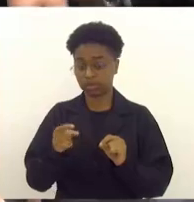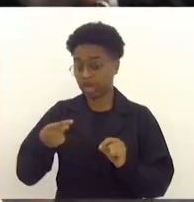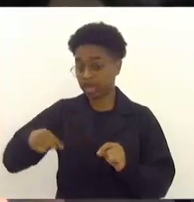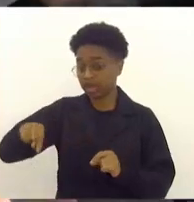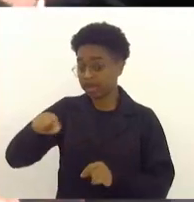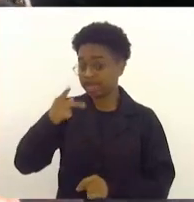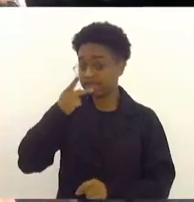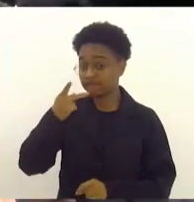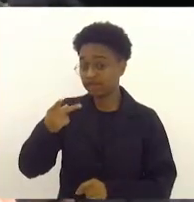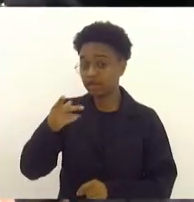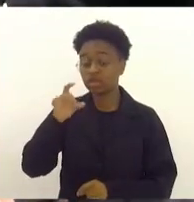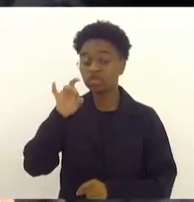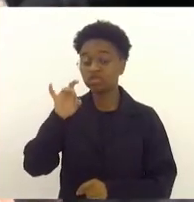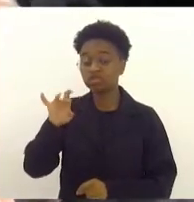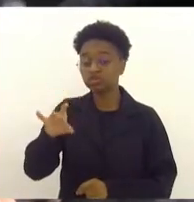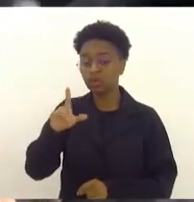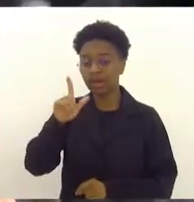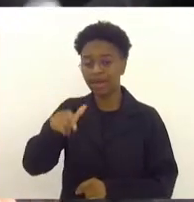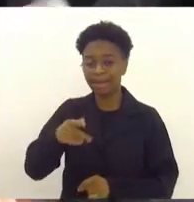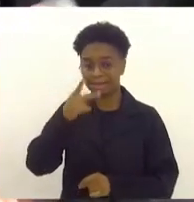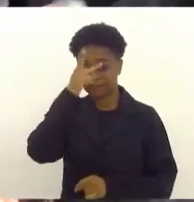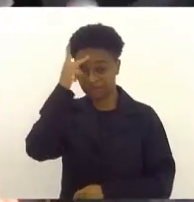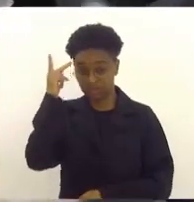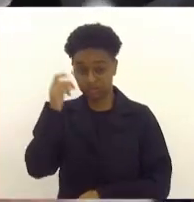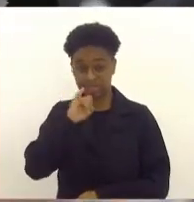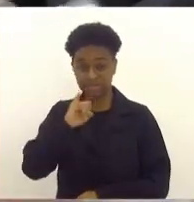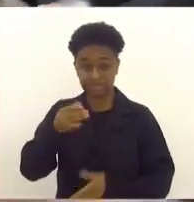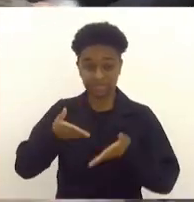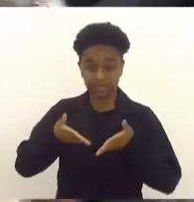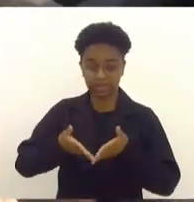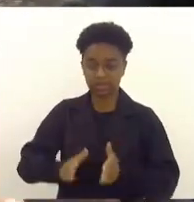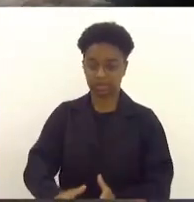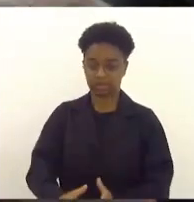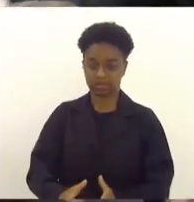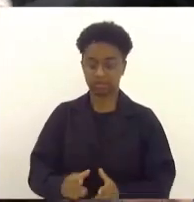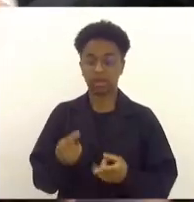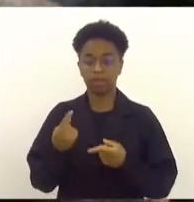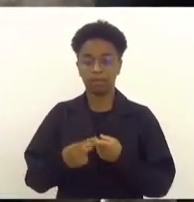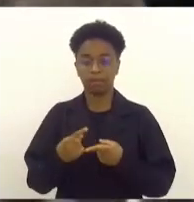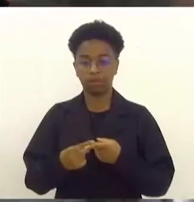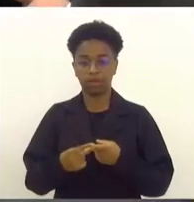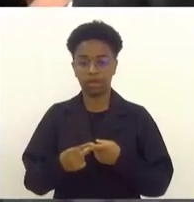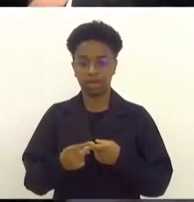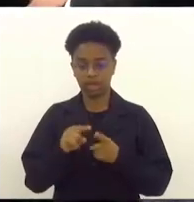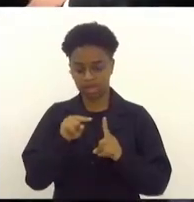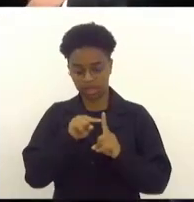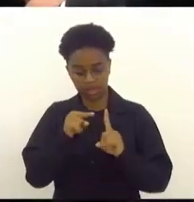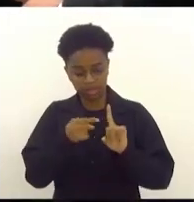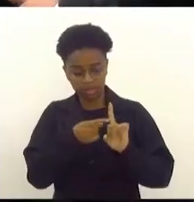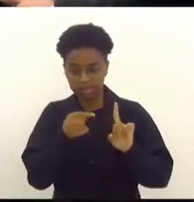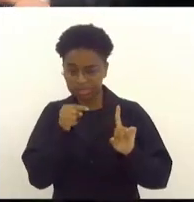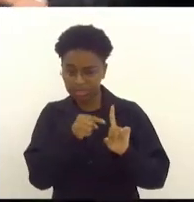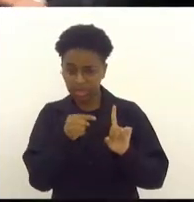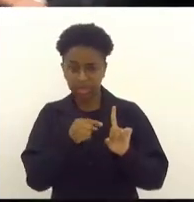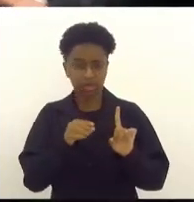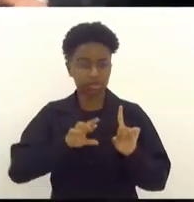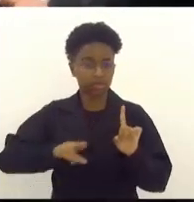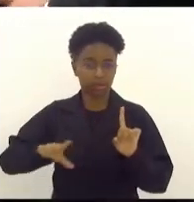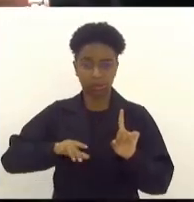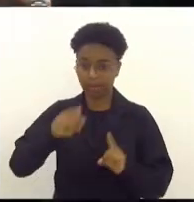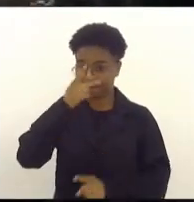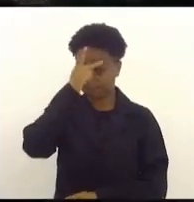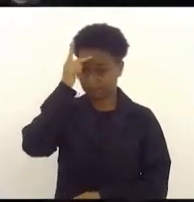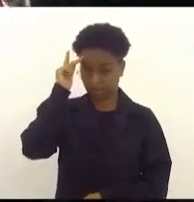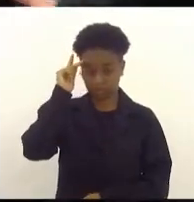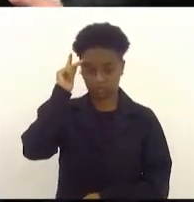só é pessoa quem nasce o embrião não é considerado pessoa